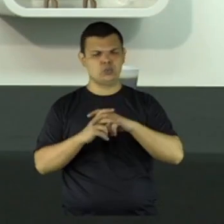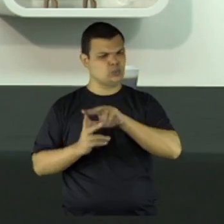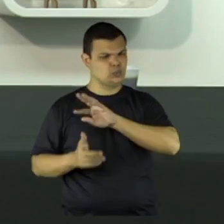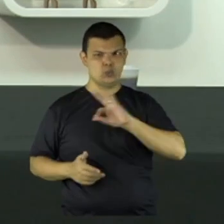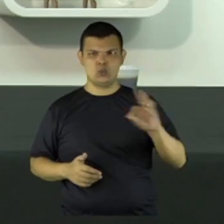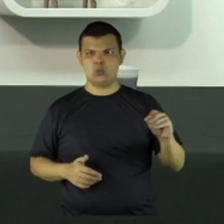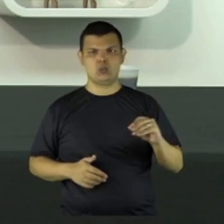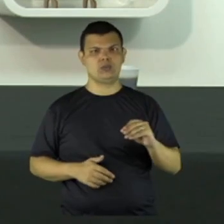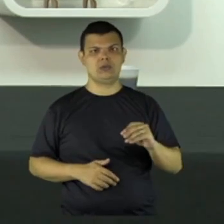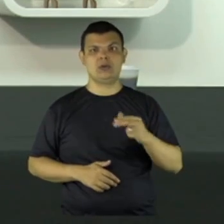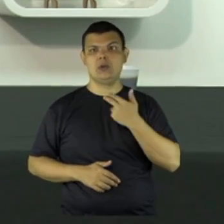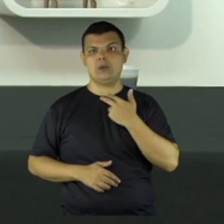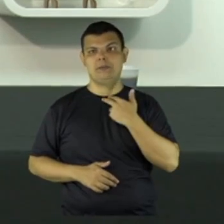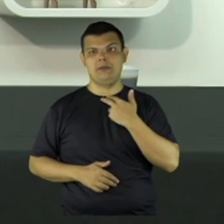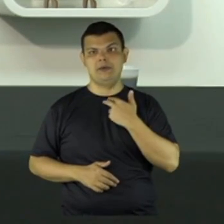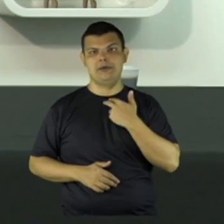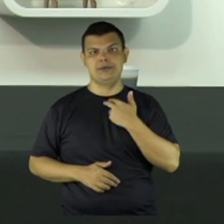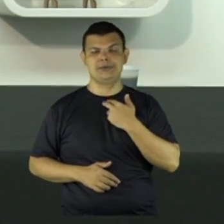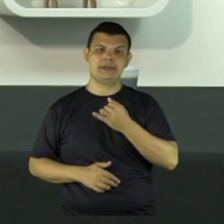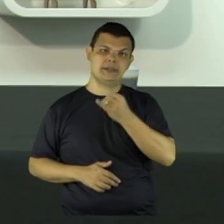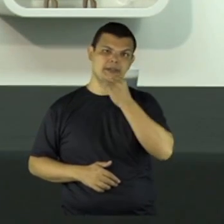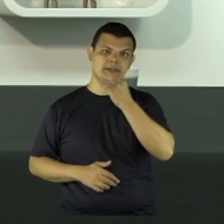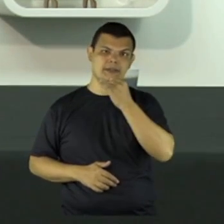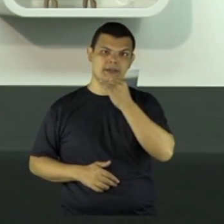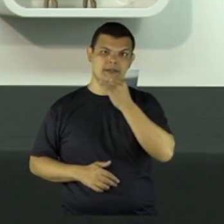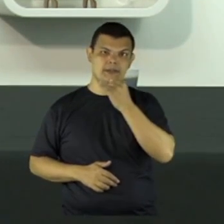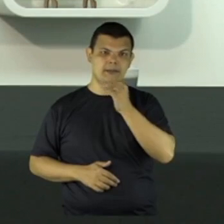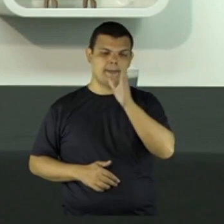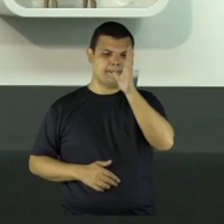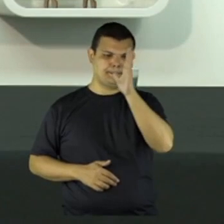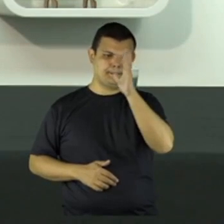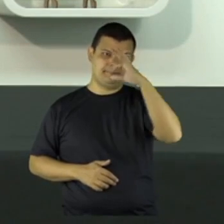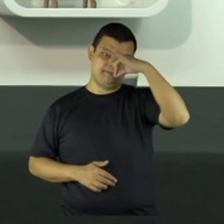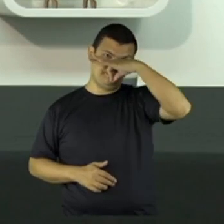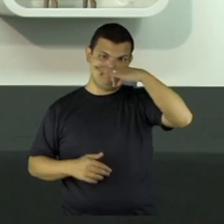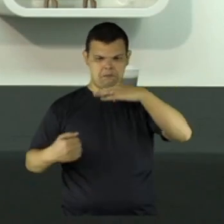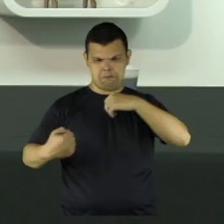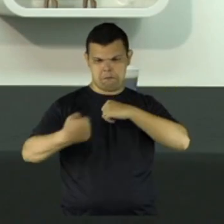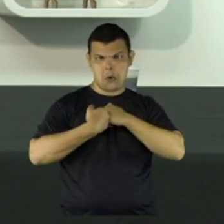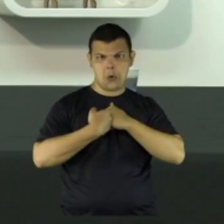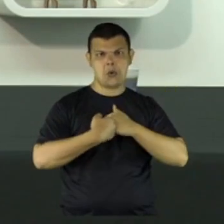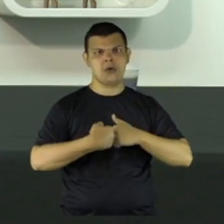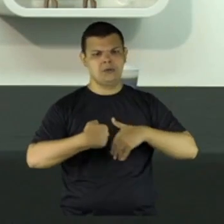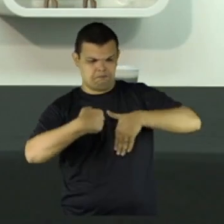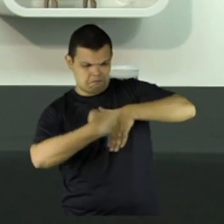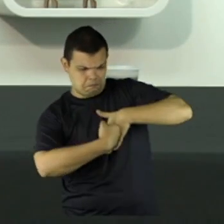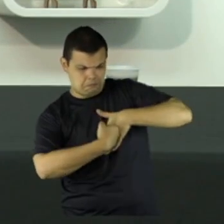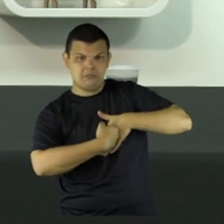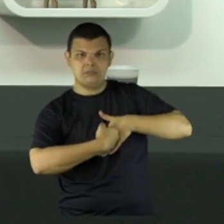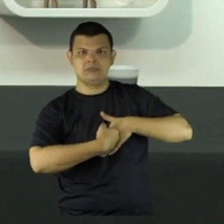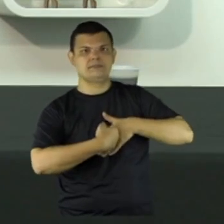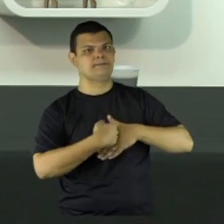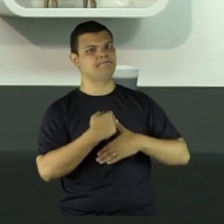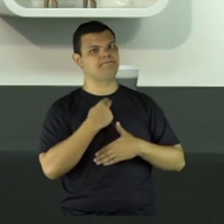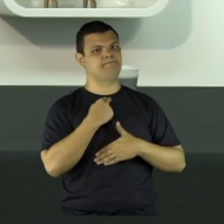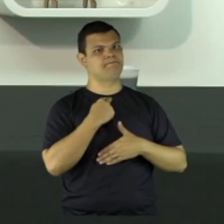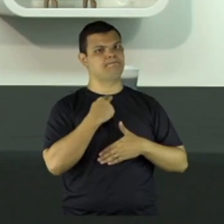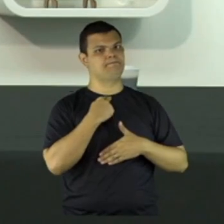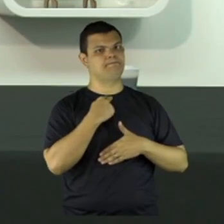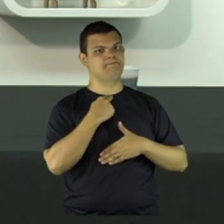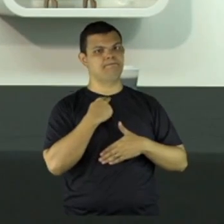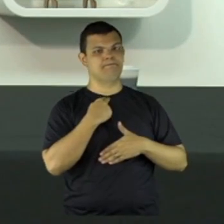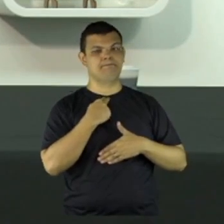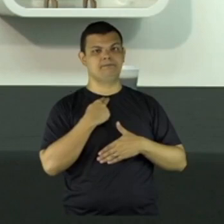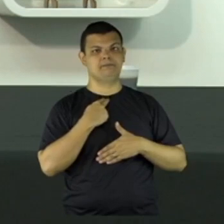elas, você não pode atingir as partes íntimas da pessoa, certo? Não pode atingir a genitália,